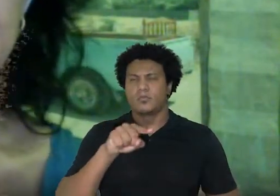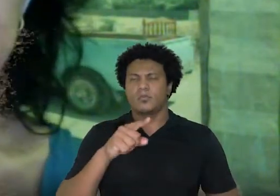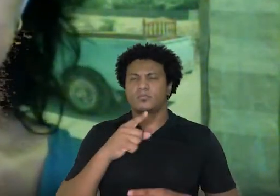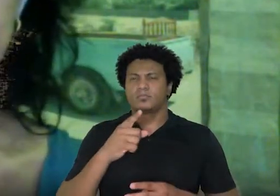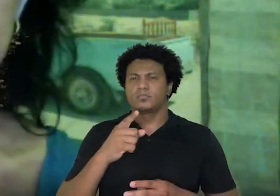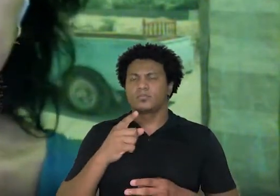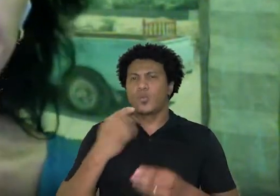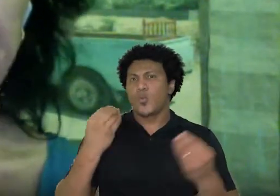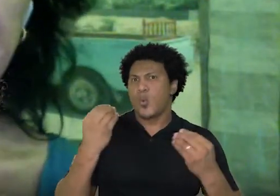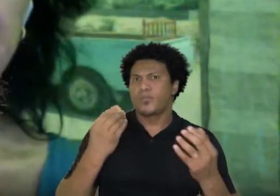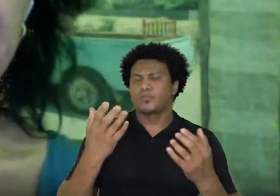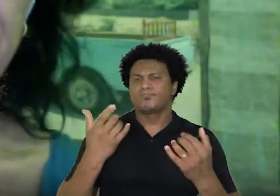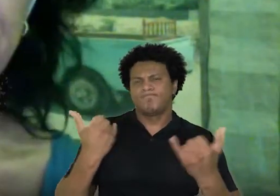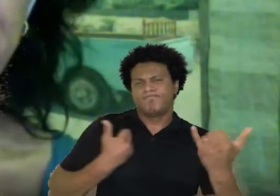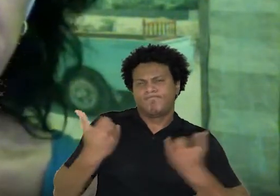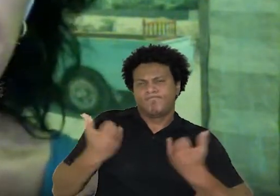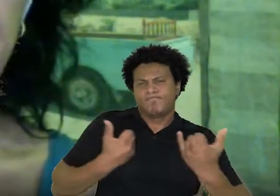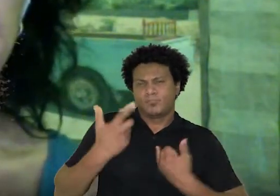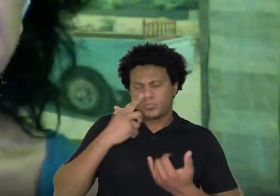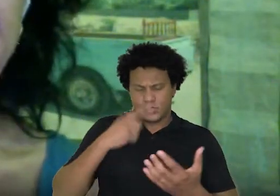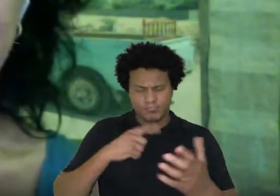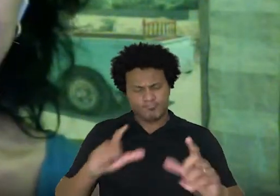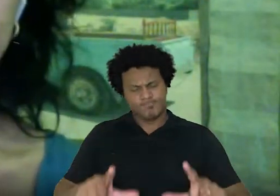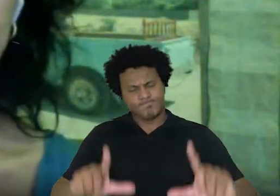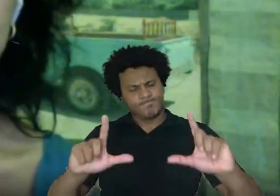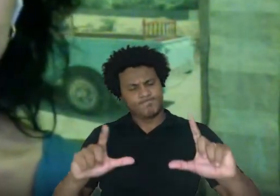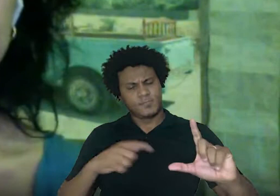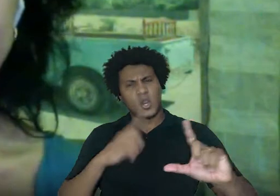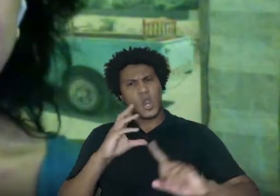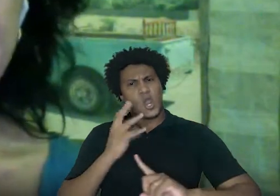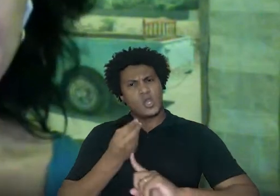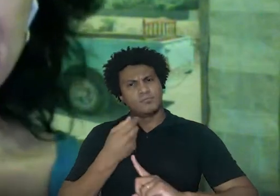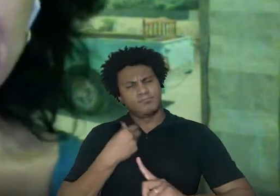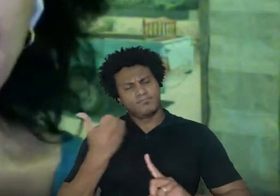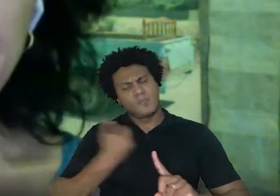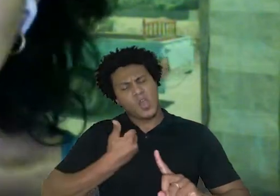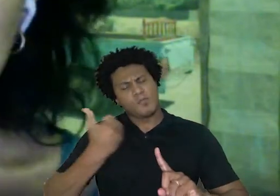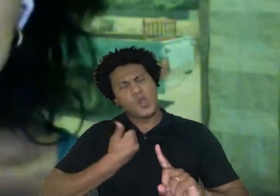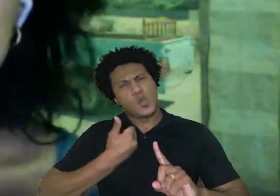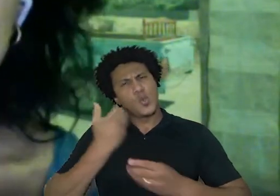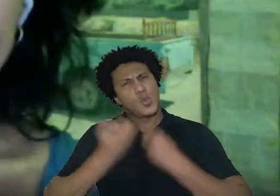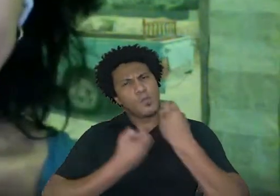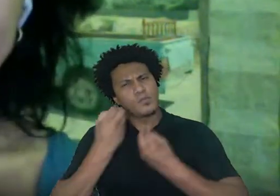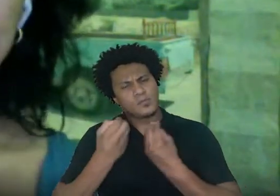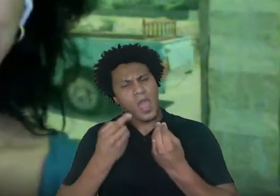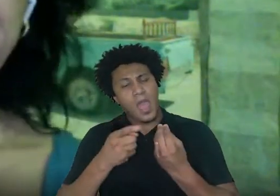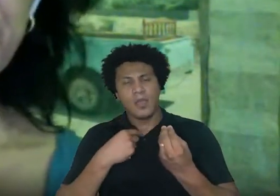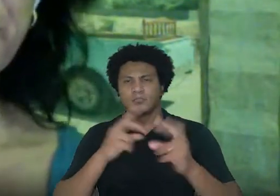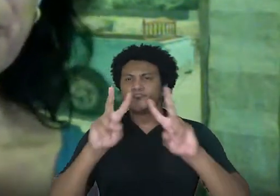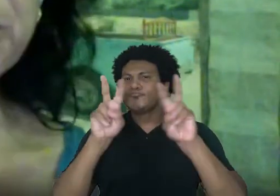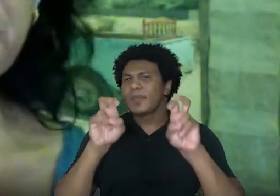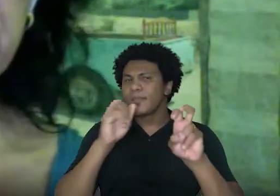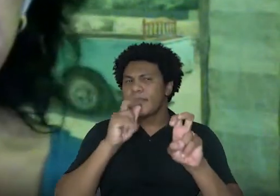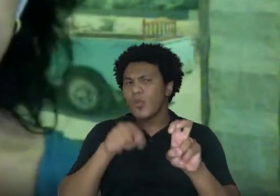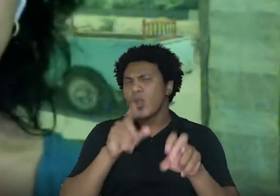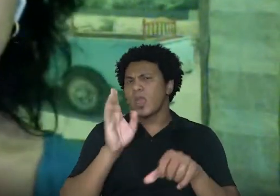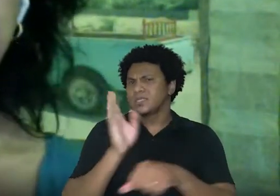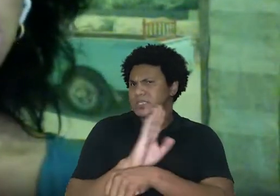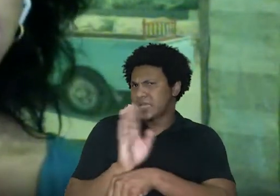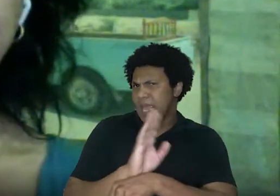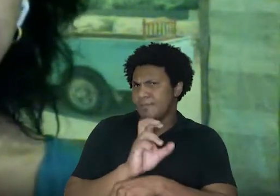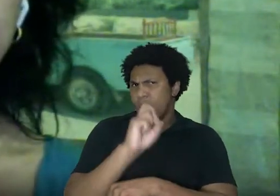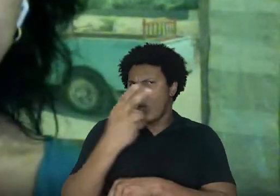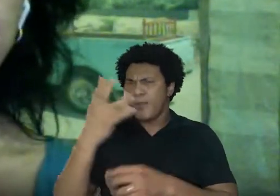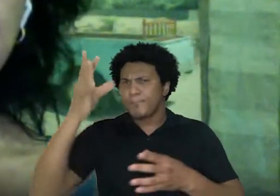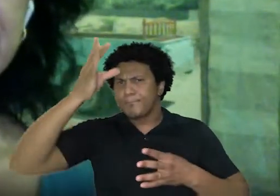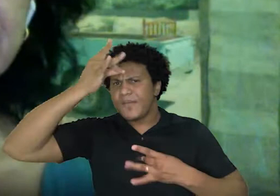pede mesmo. E ela fala muito, ela conversa com a gente. E é ela que vai informando, né? O que, pelo menos para mim, como